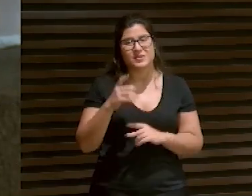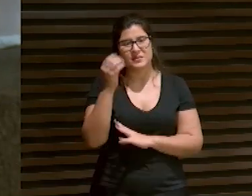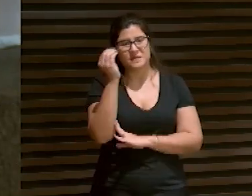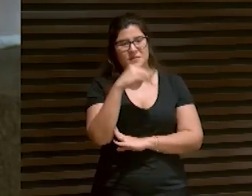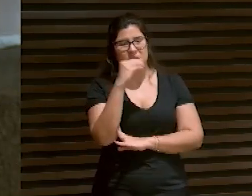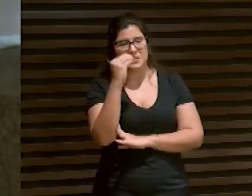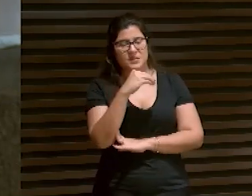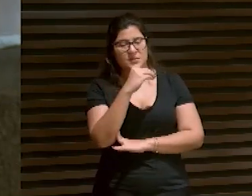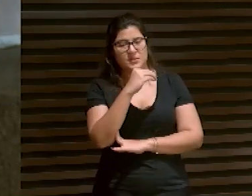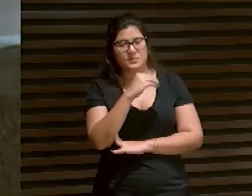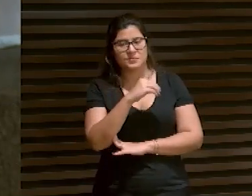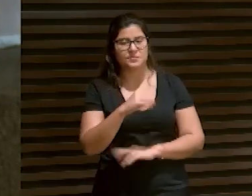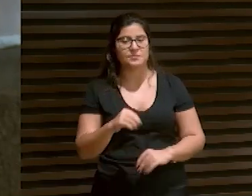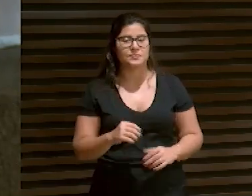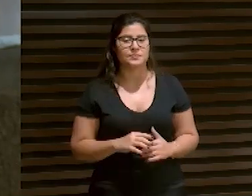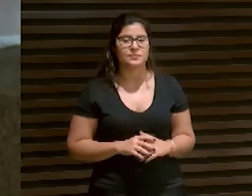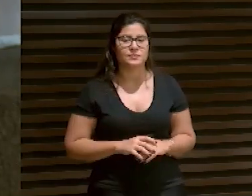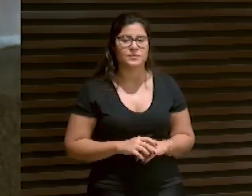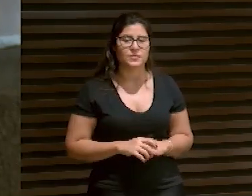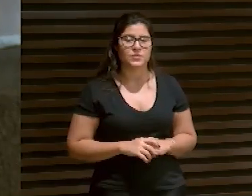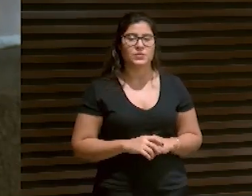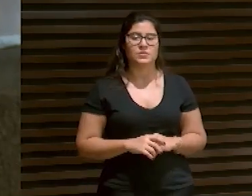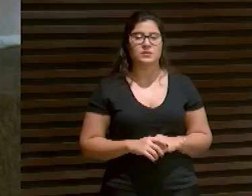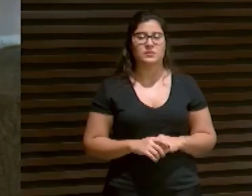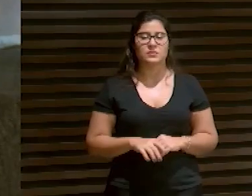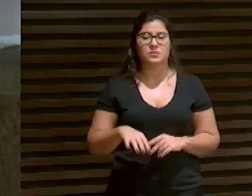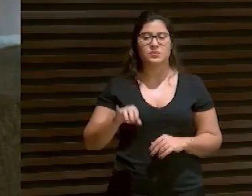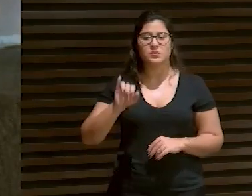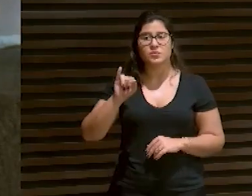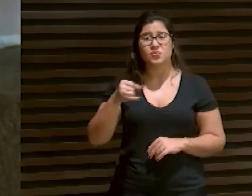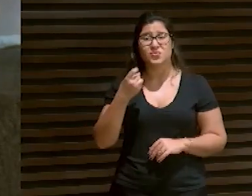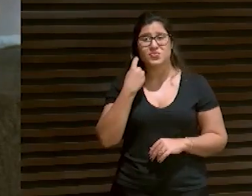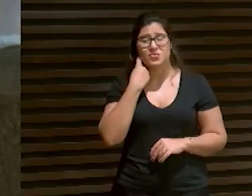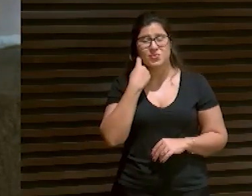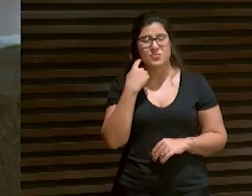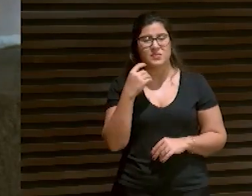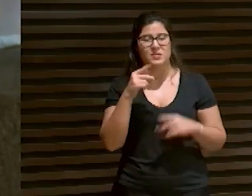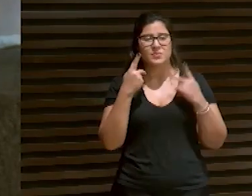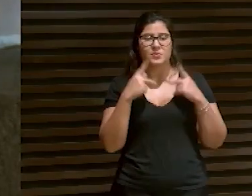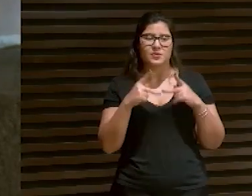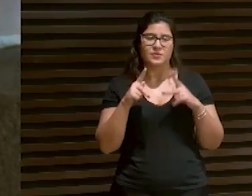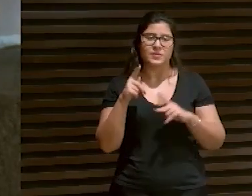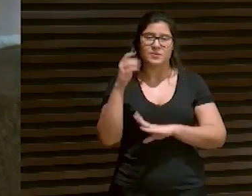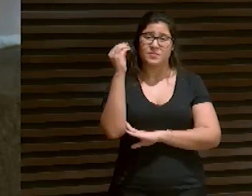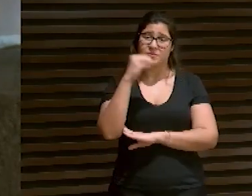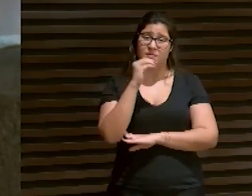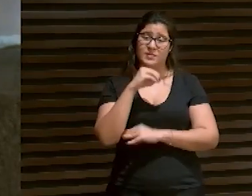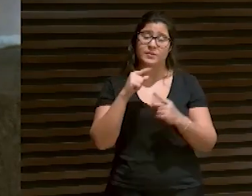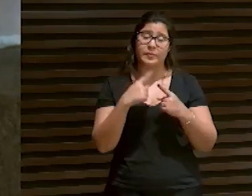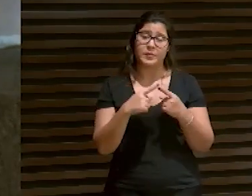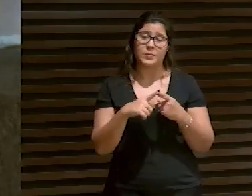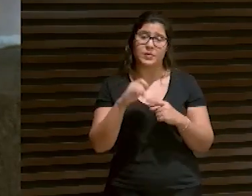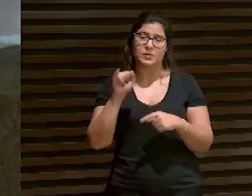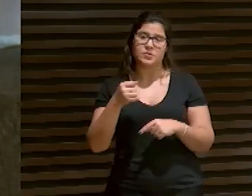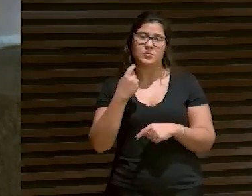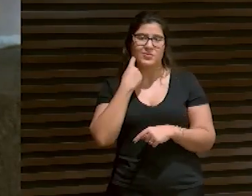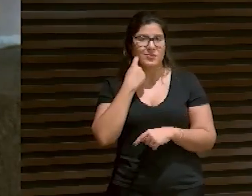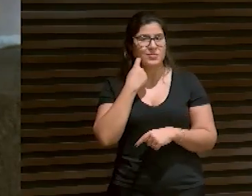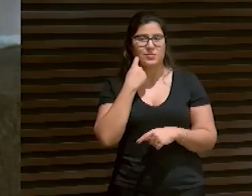irmãos, glórias a Deus de que Jonas é um profeta fracassado. Porque Jonas não é a nossa